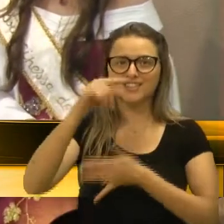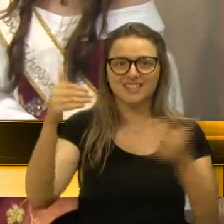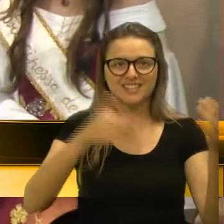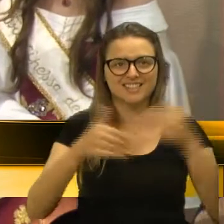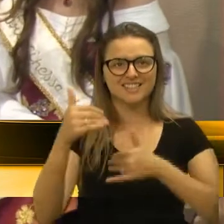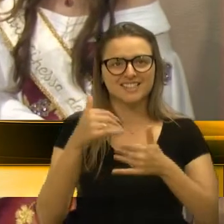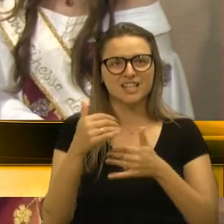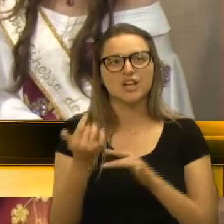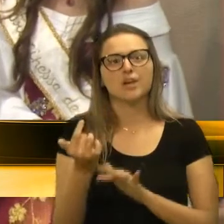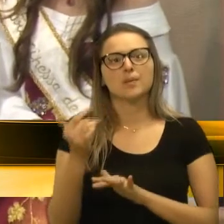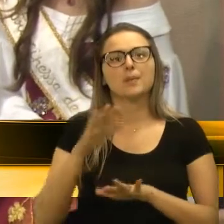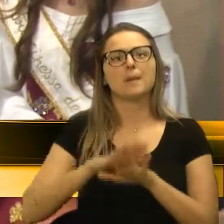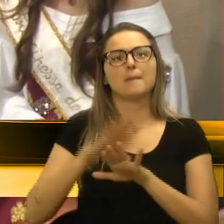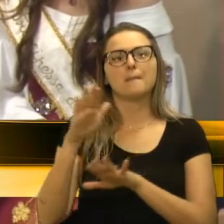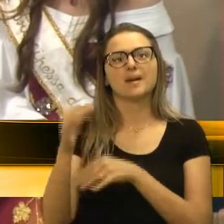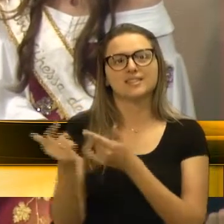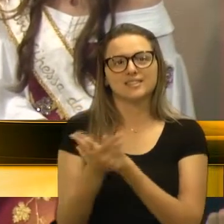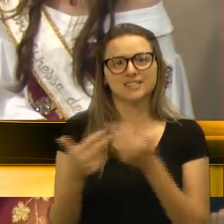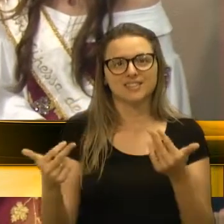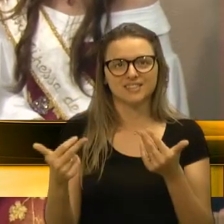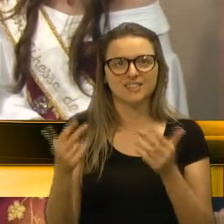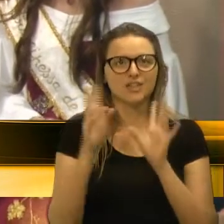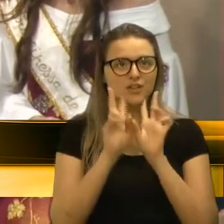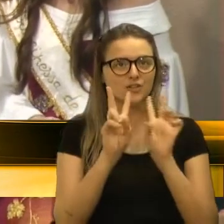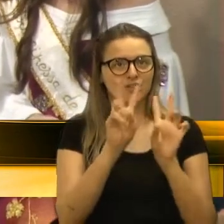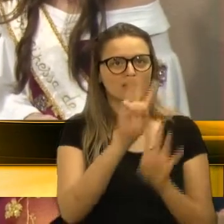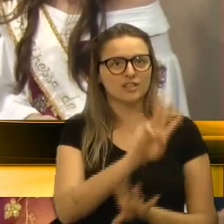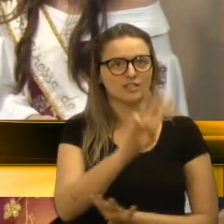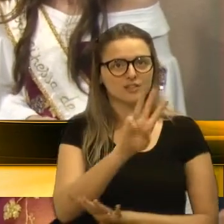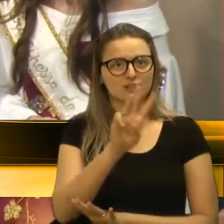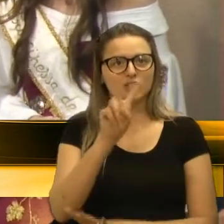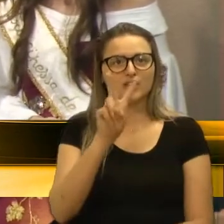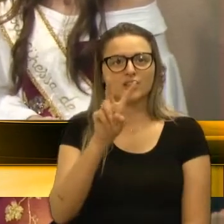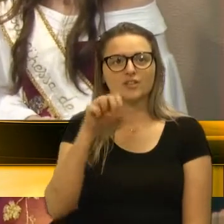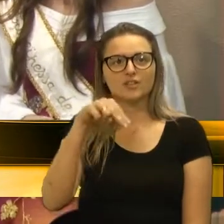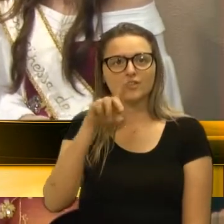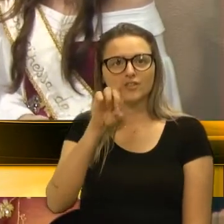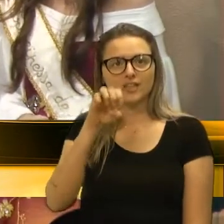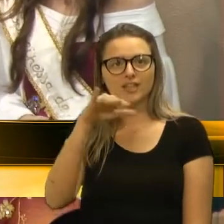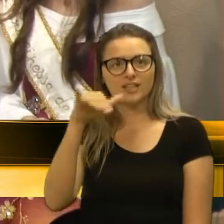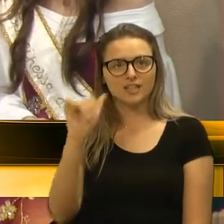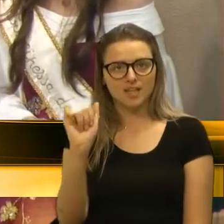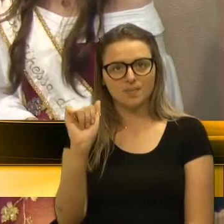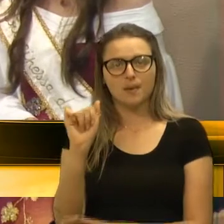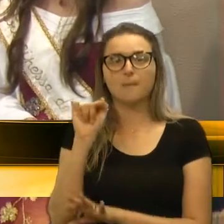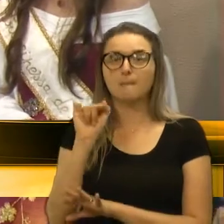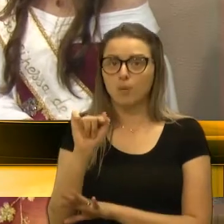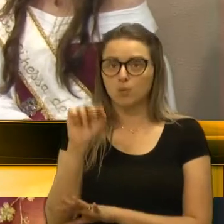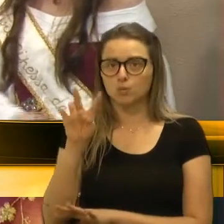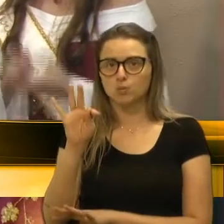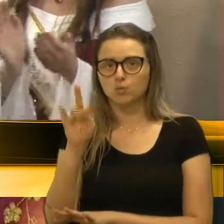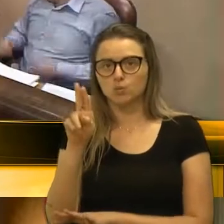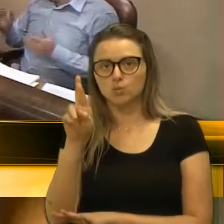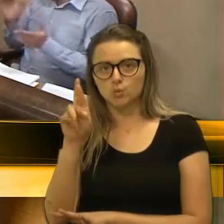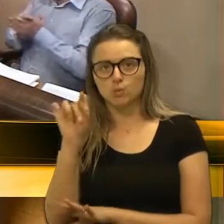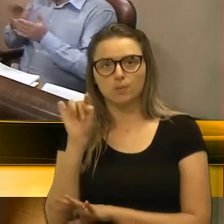Para mais informações, acesse o site vendemia.tour.br. Muito obrigada a todos.